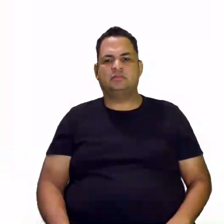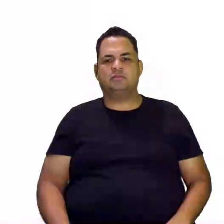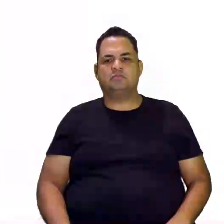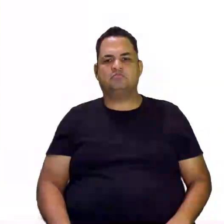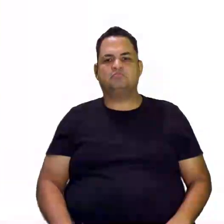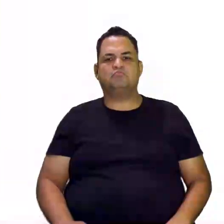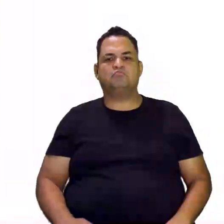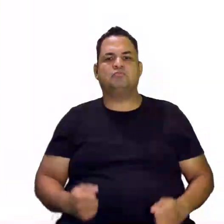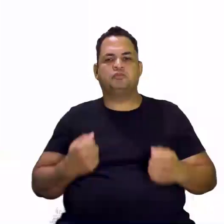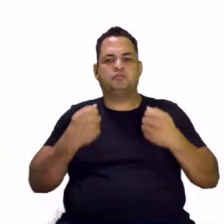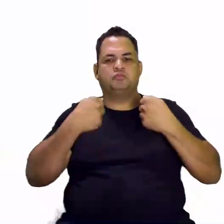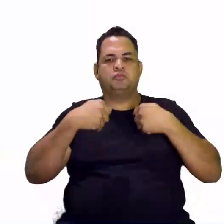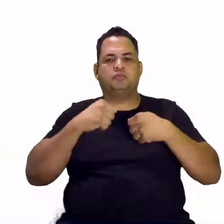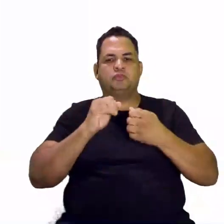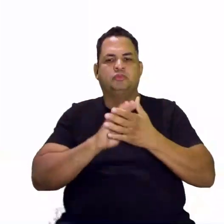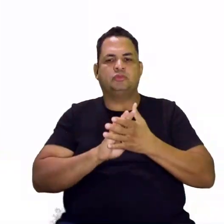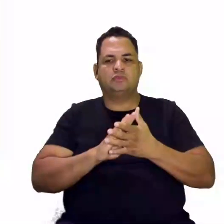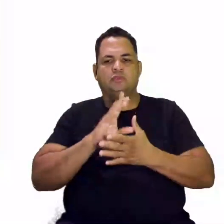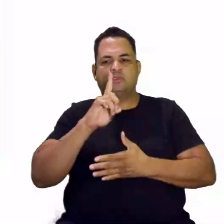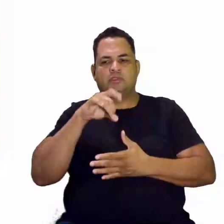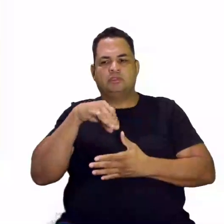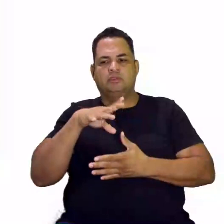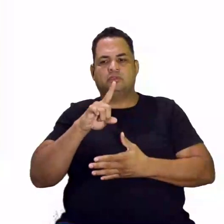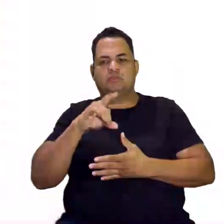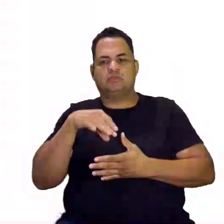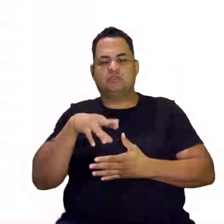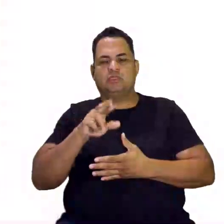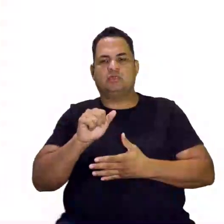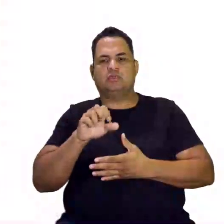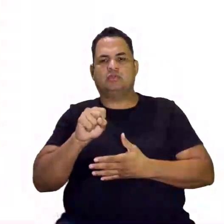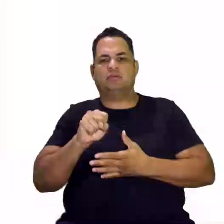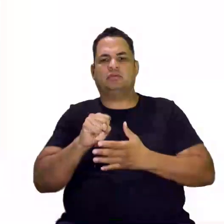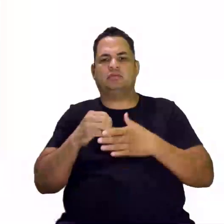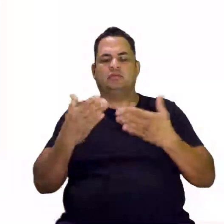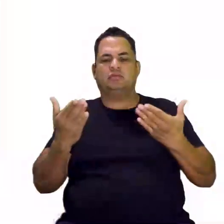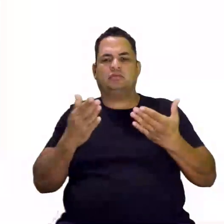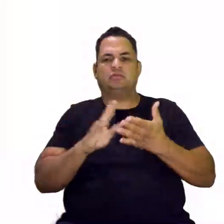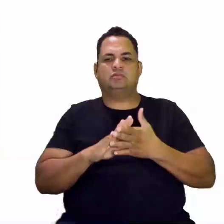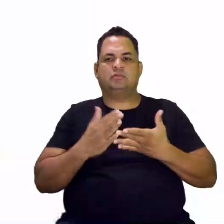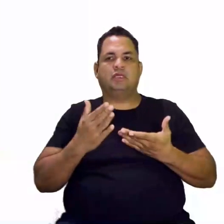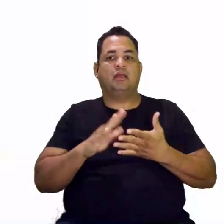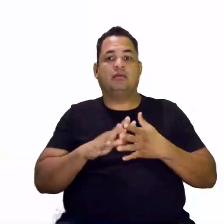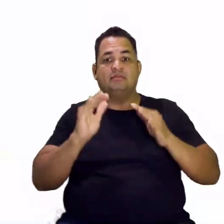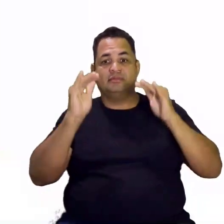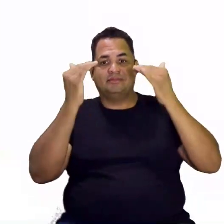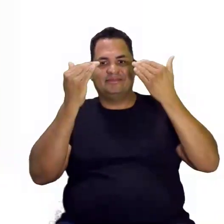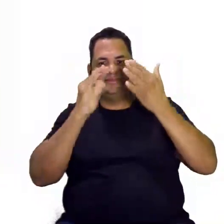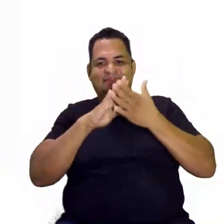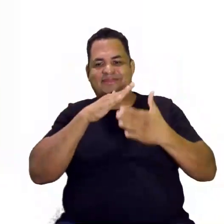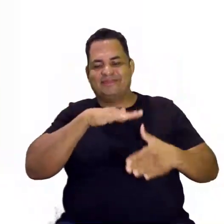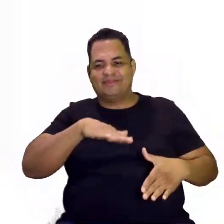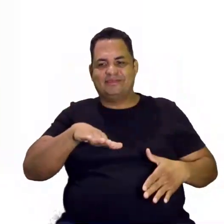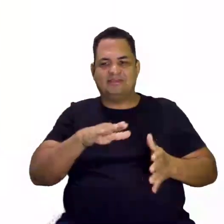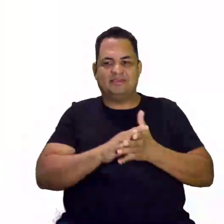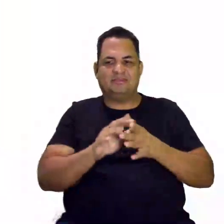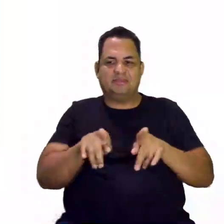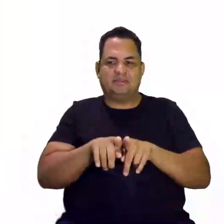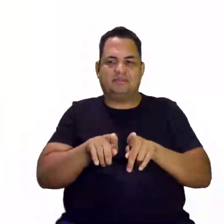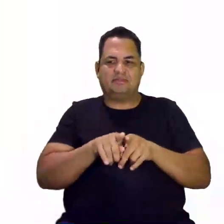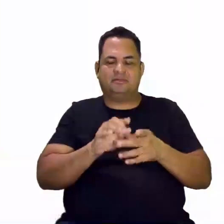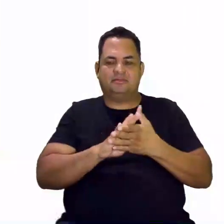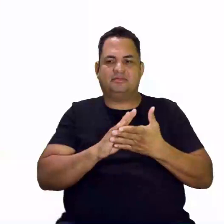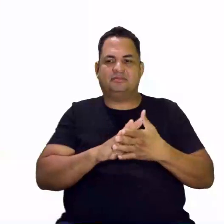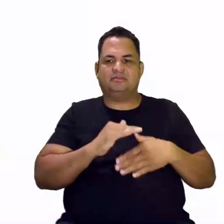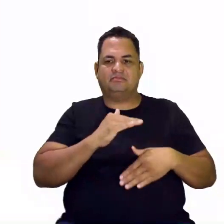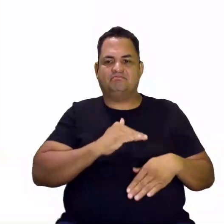dos dinossauros, que chamam tanta atenção das crianças, né? E também dos adultos, por que